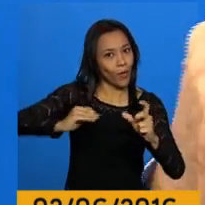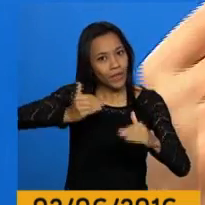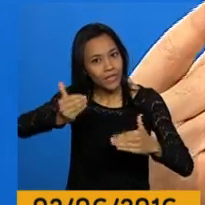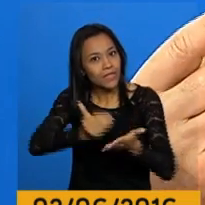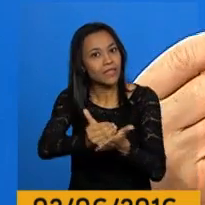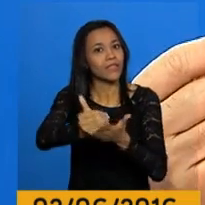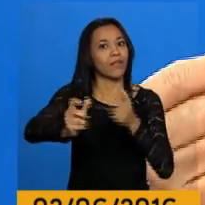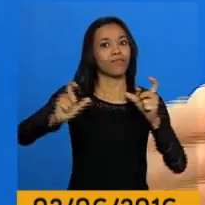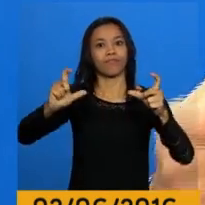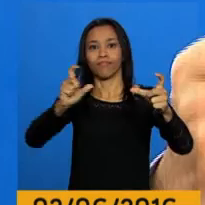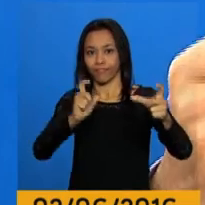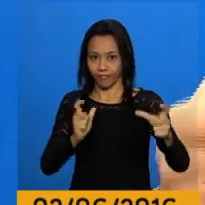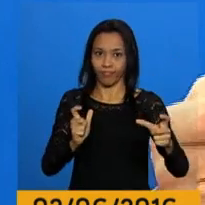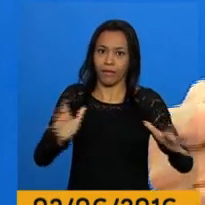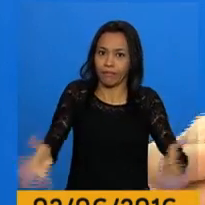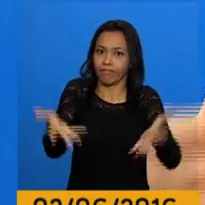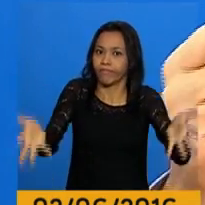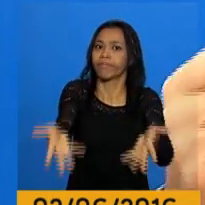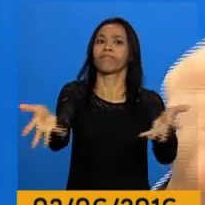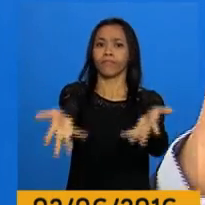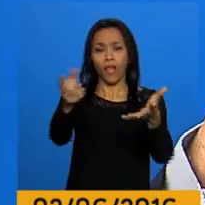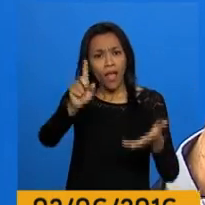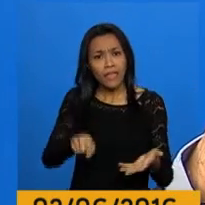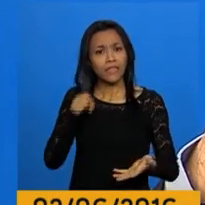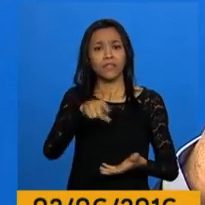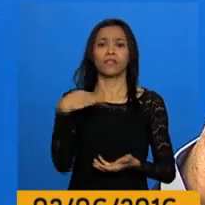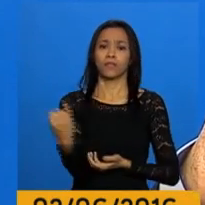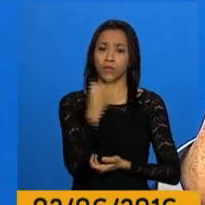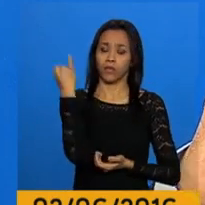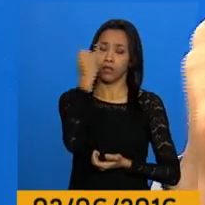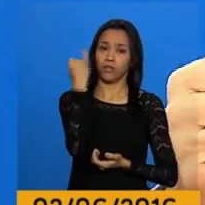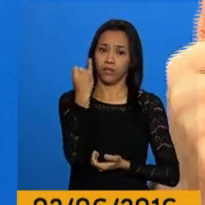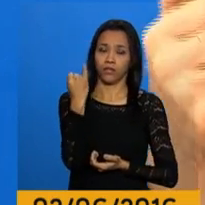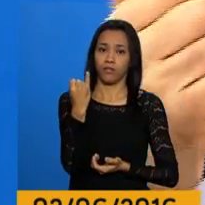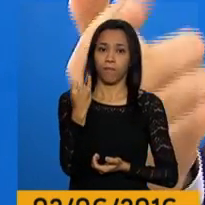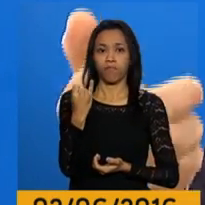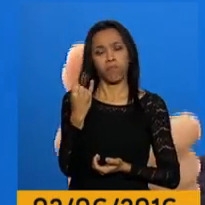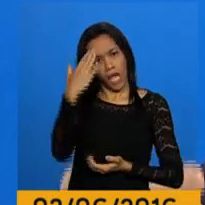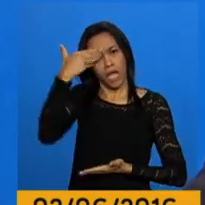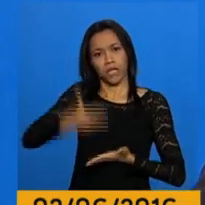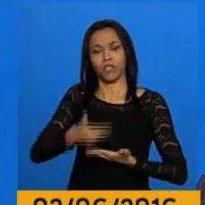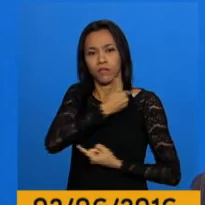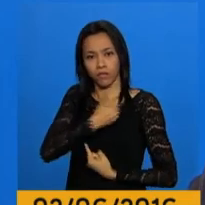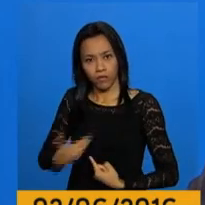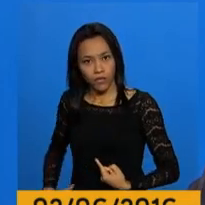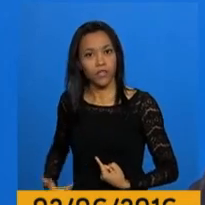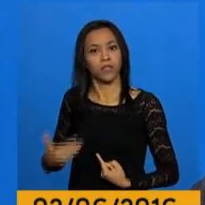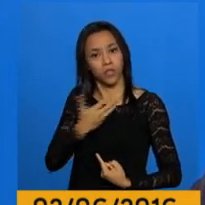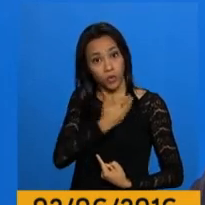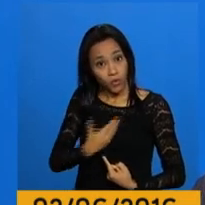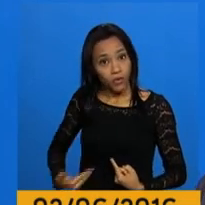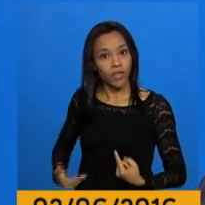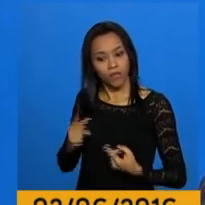fator primeiro para que a gente tenha a consolidação da posição do governo e o reconhecimento do governo nos passos